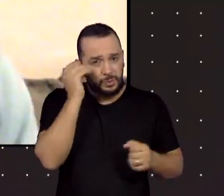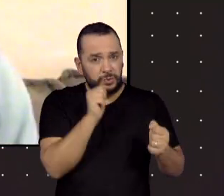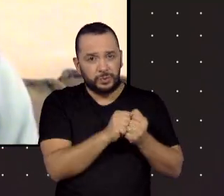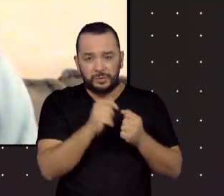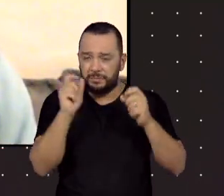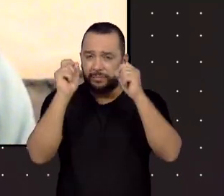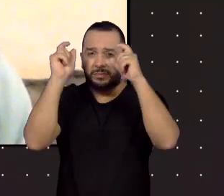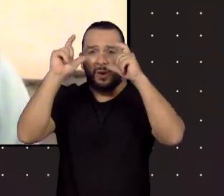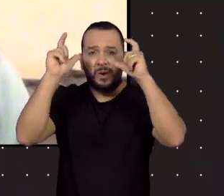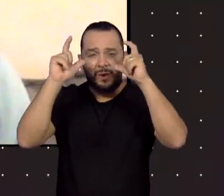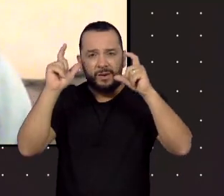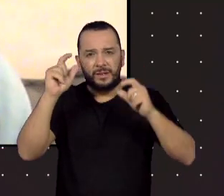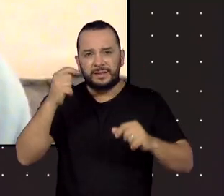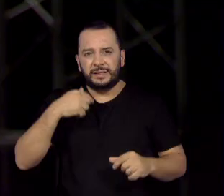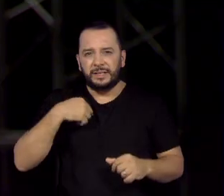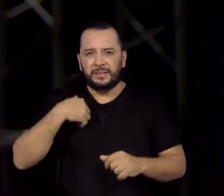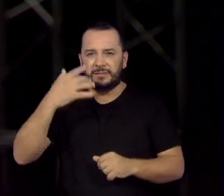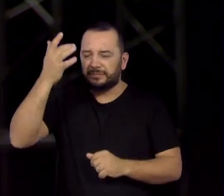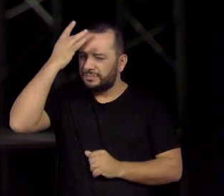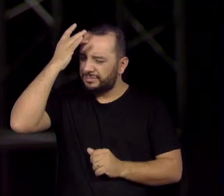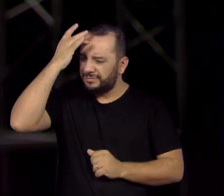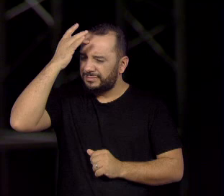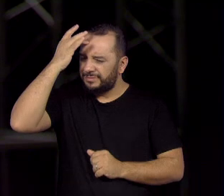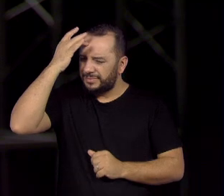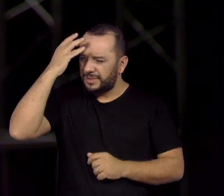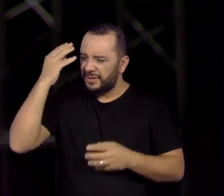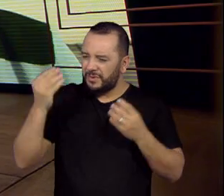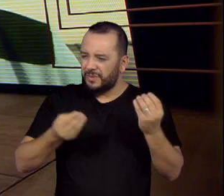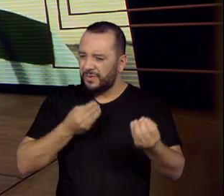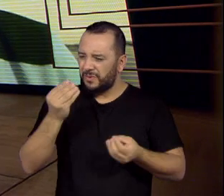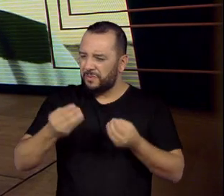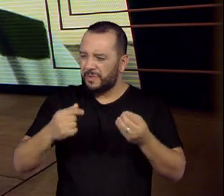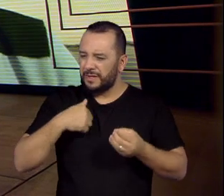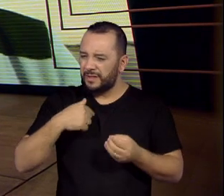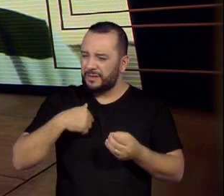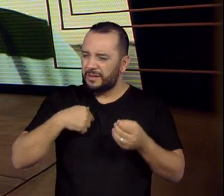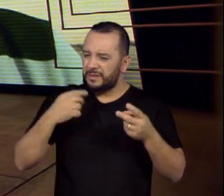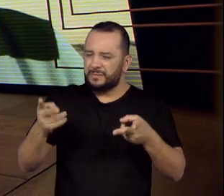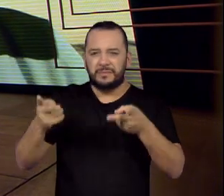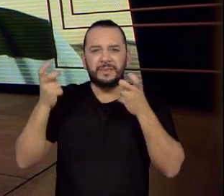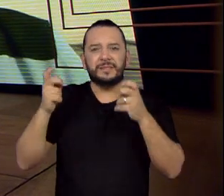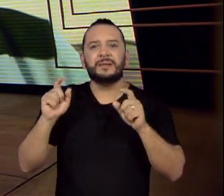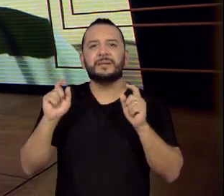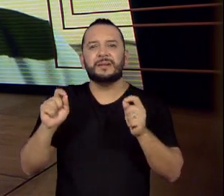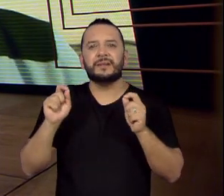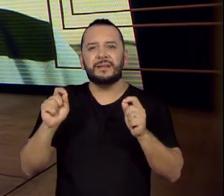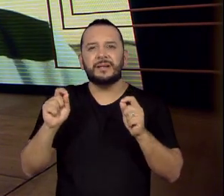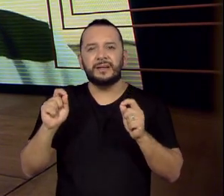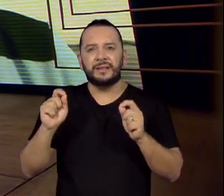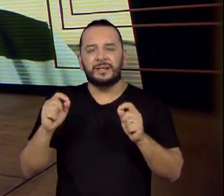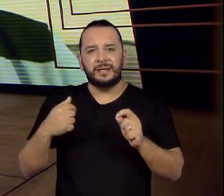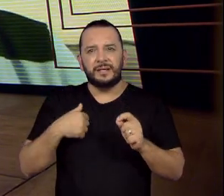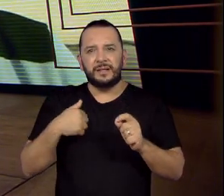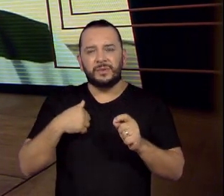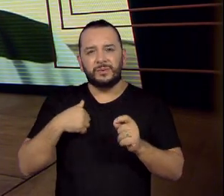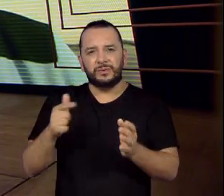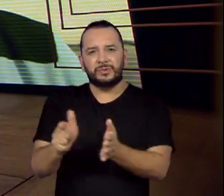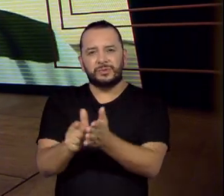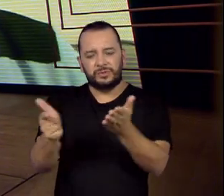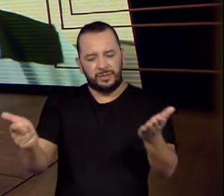E aquilo ficou muito na minha cabeça, ficou muito na minha cabeça. E eu comecei a perceber o quê? Pegava jornal e cada